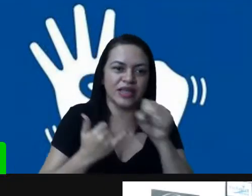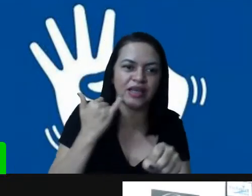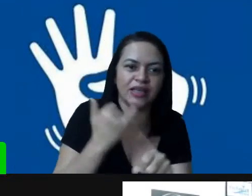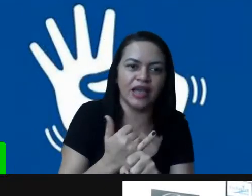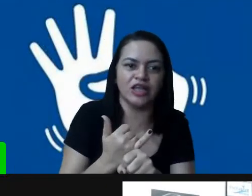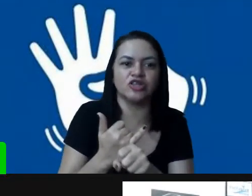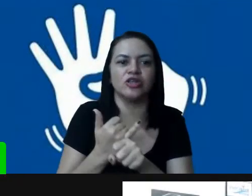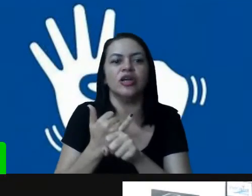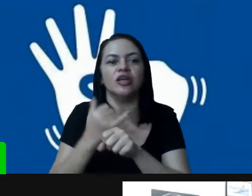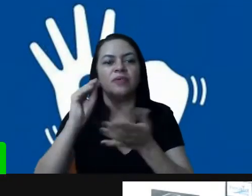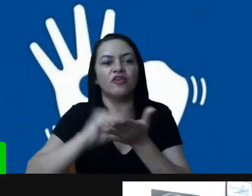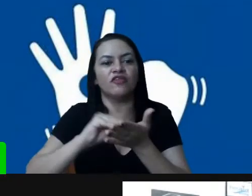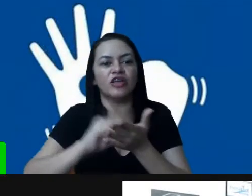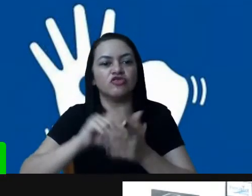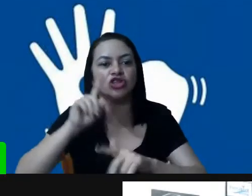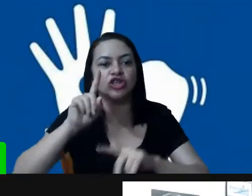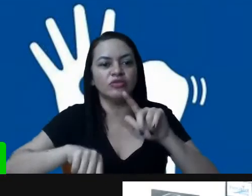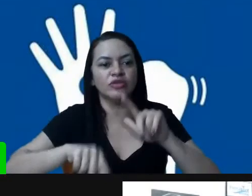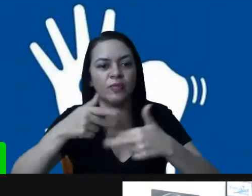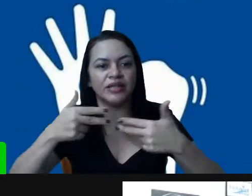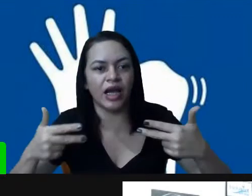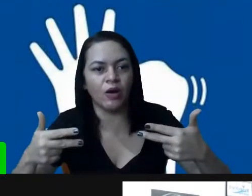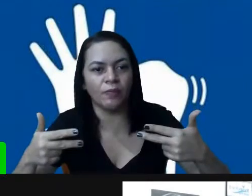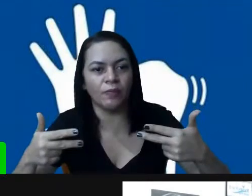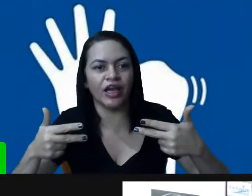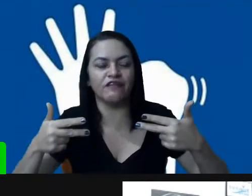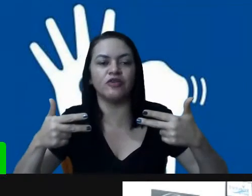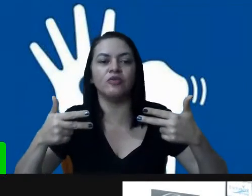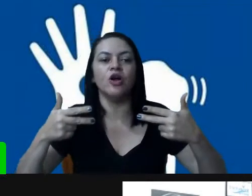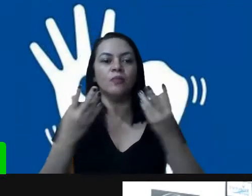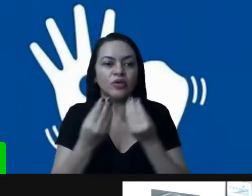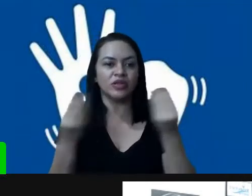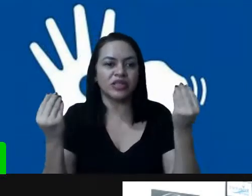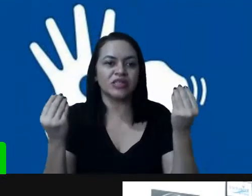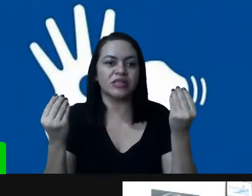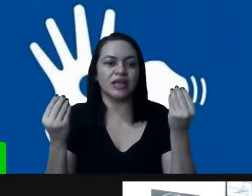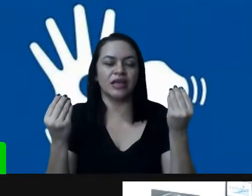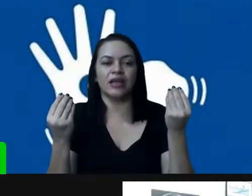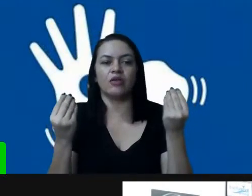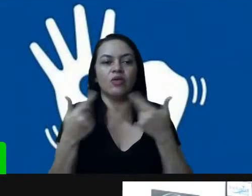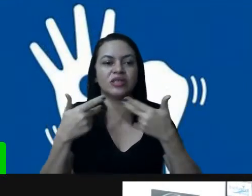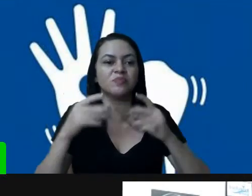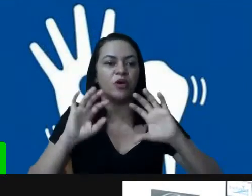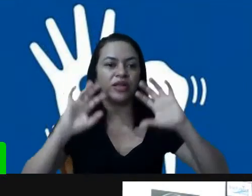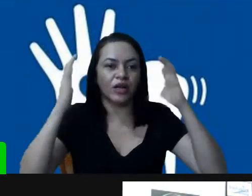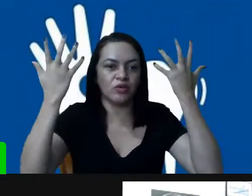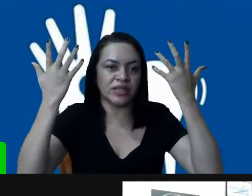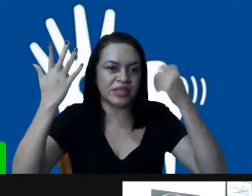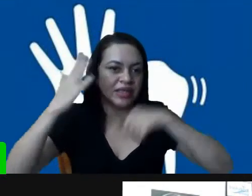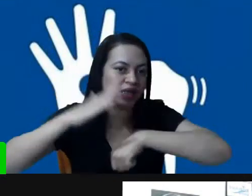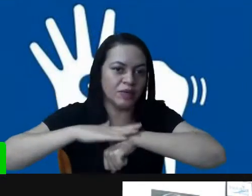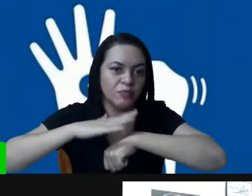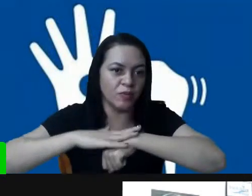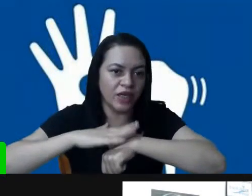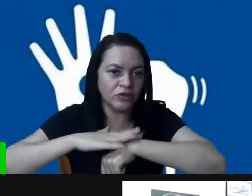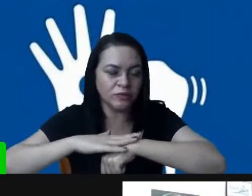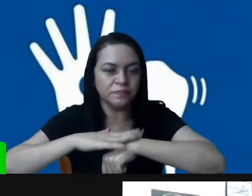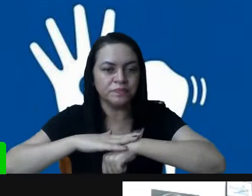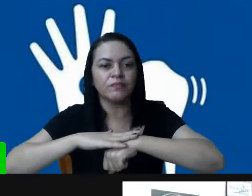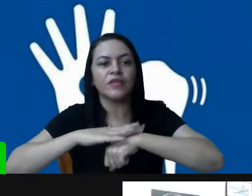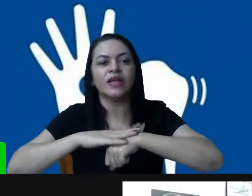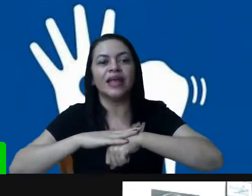da internet e pelo fato de não ter o material prévio, muitas coisas podem acontecer naquele